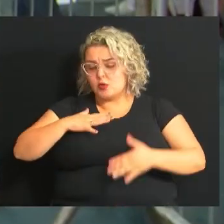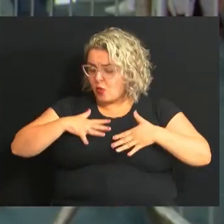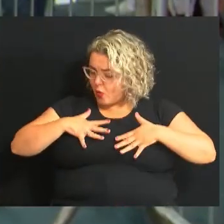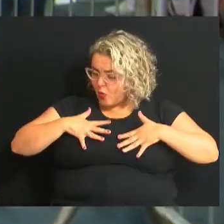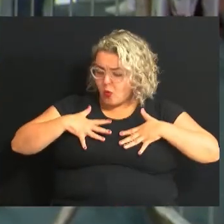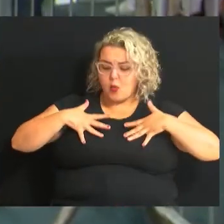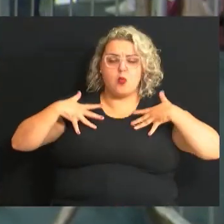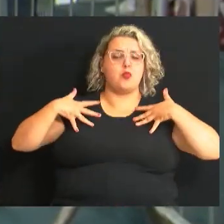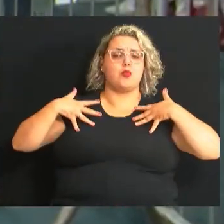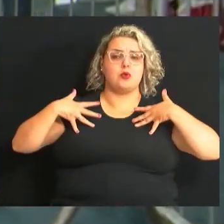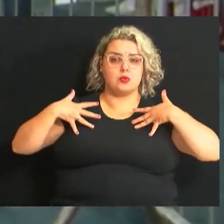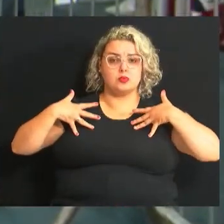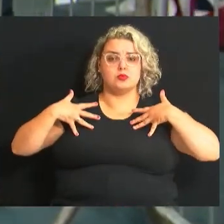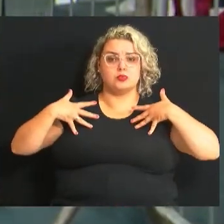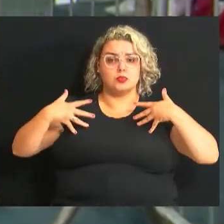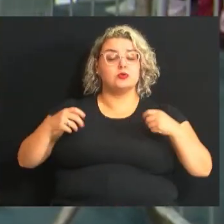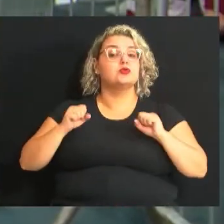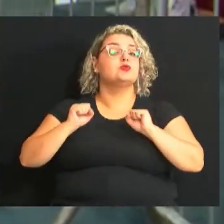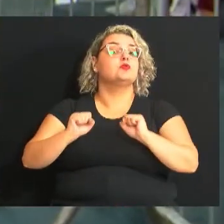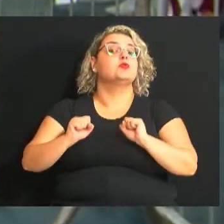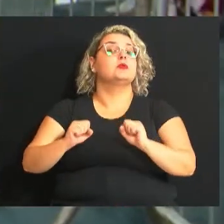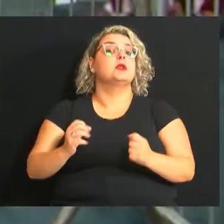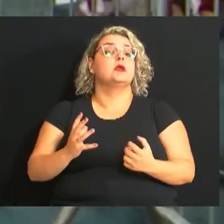poder dar essa força,